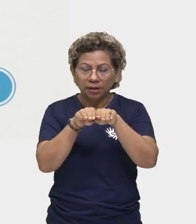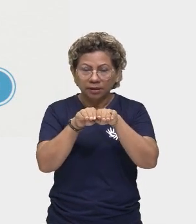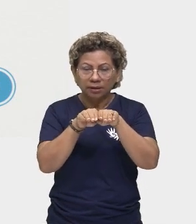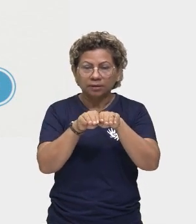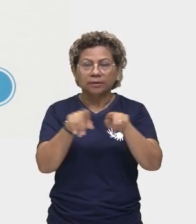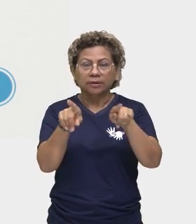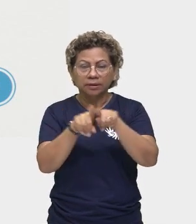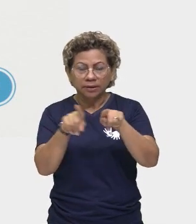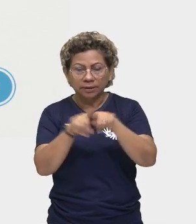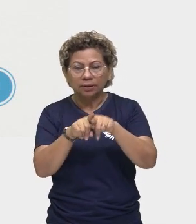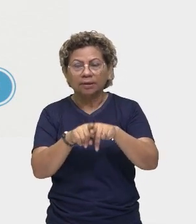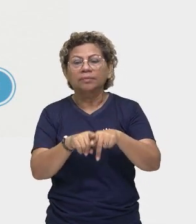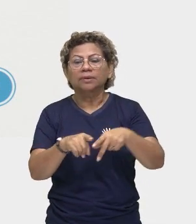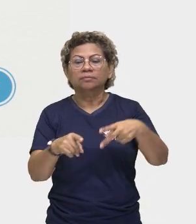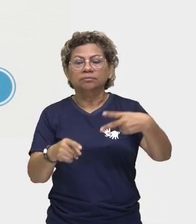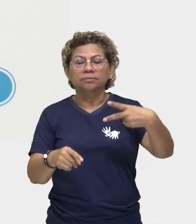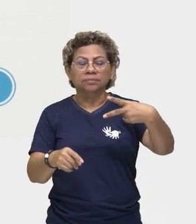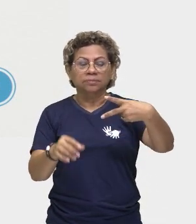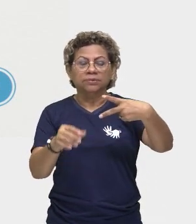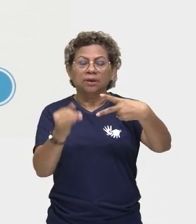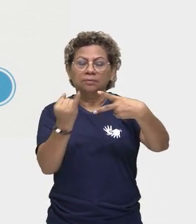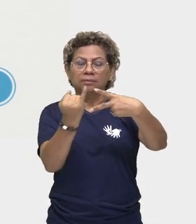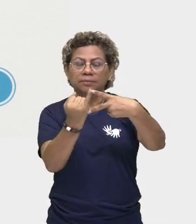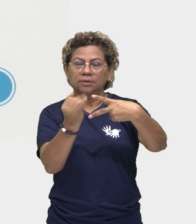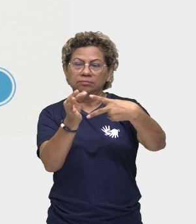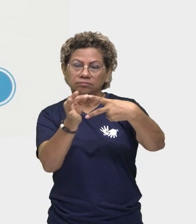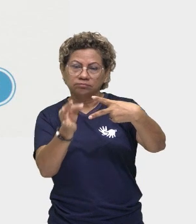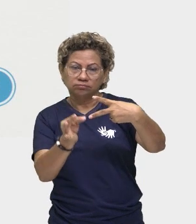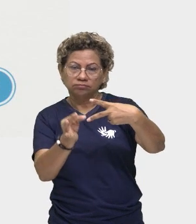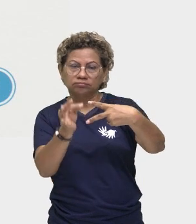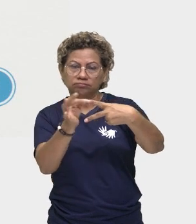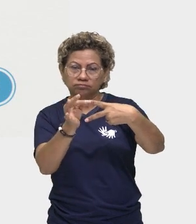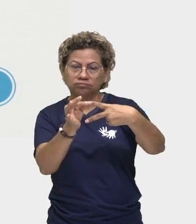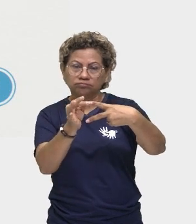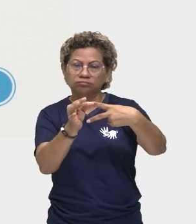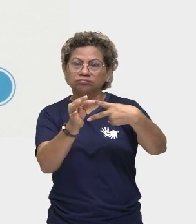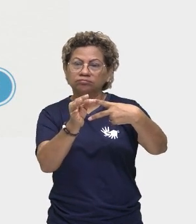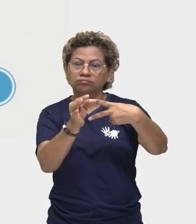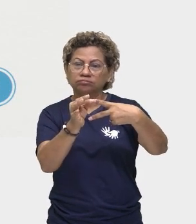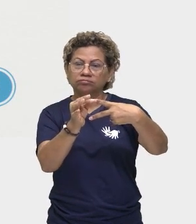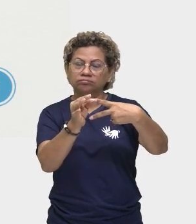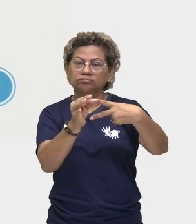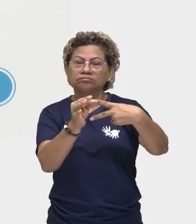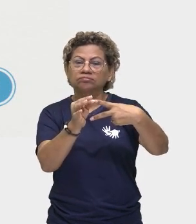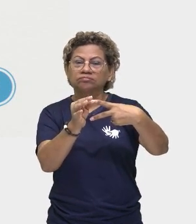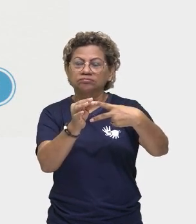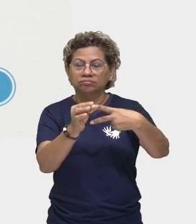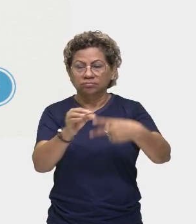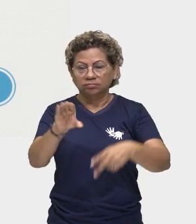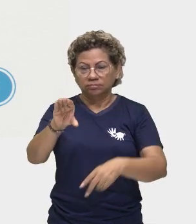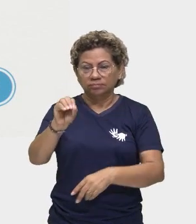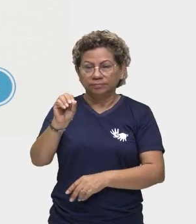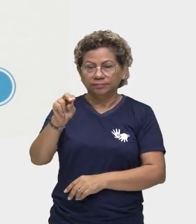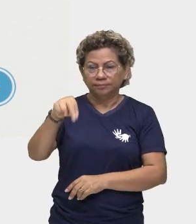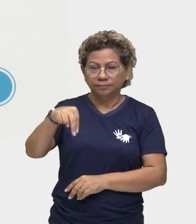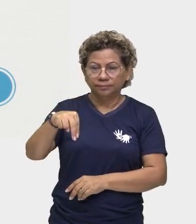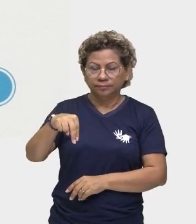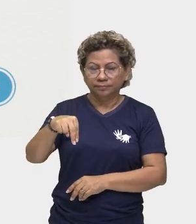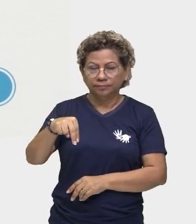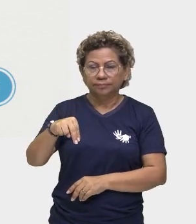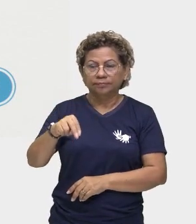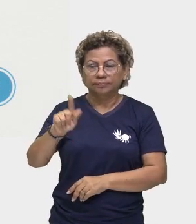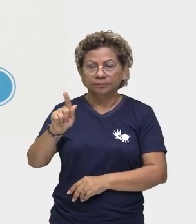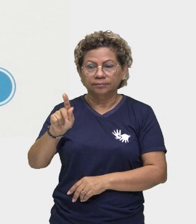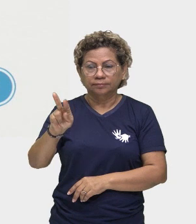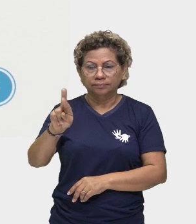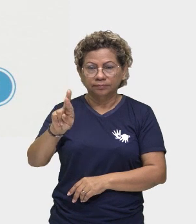Então chamamos de polígonos regulares que possuem lados iguais e ângulos congruentes. Então, quando eu falo